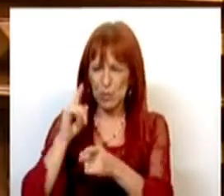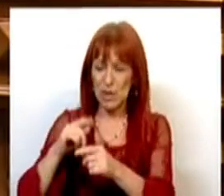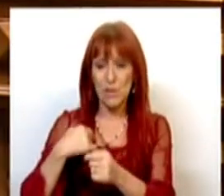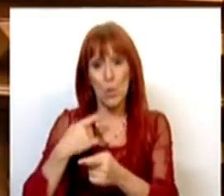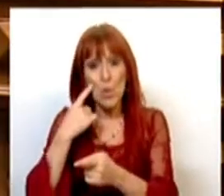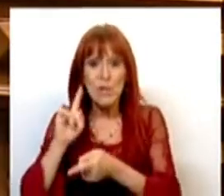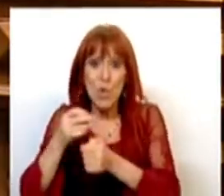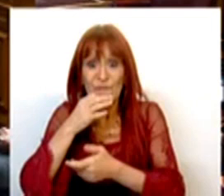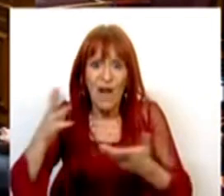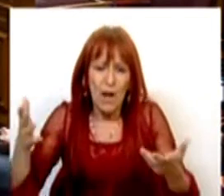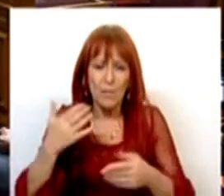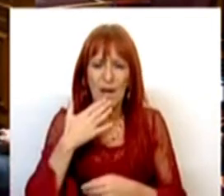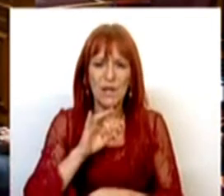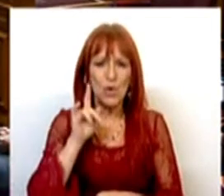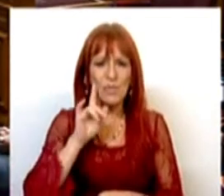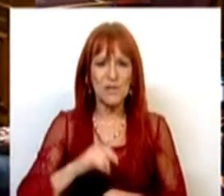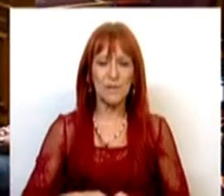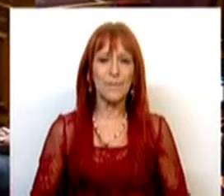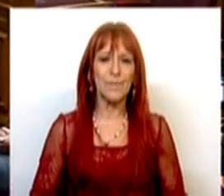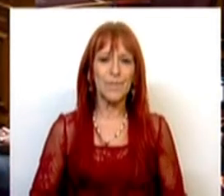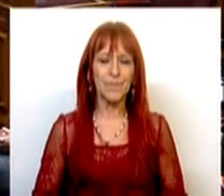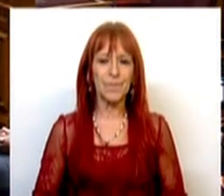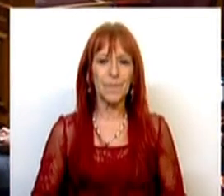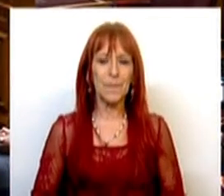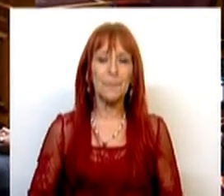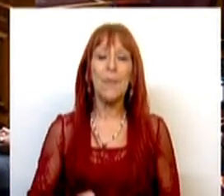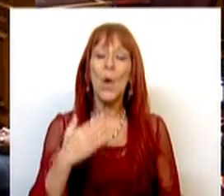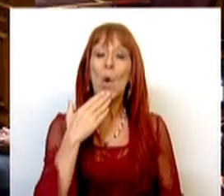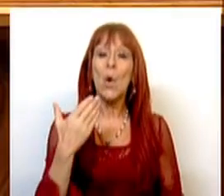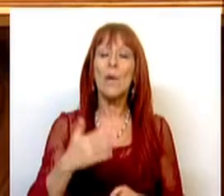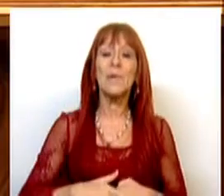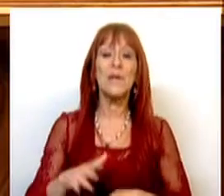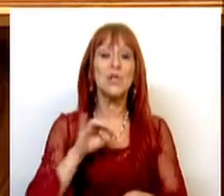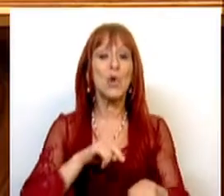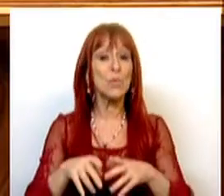que estou a falar. Muito obrigado, Sr. Presidente. Muito obrigado, Sr. Deputado.